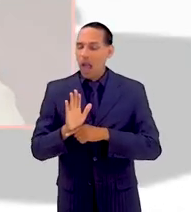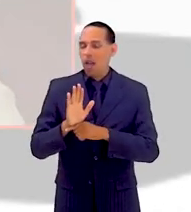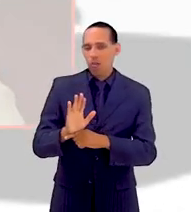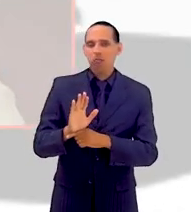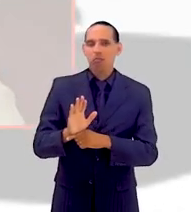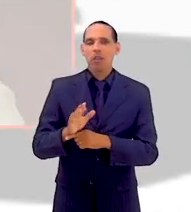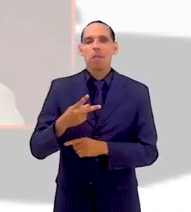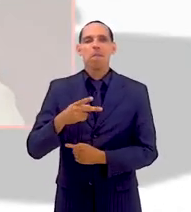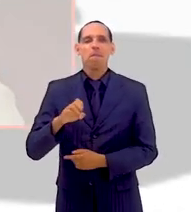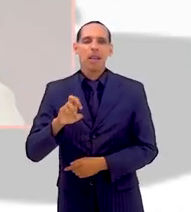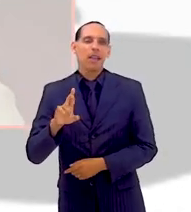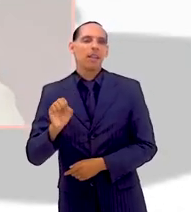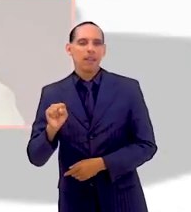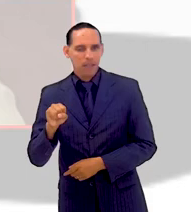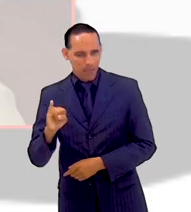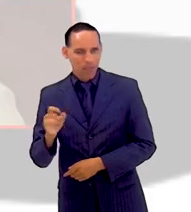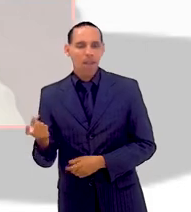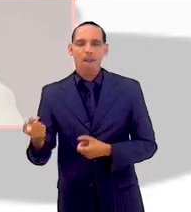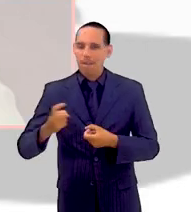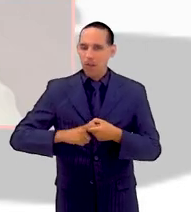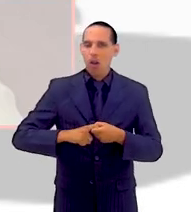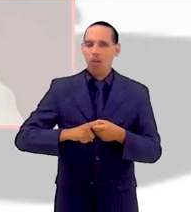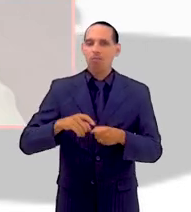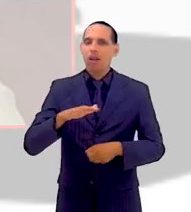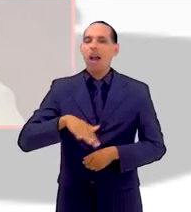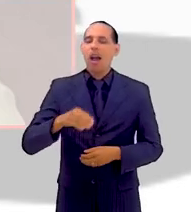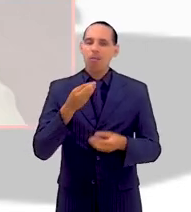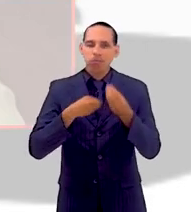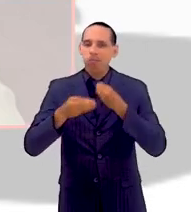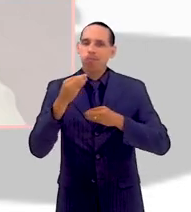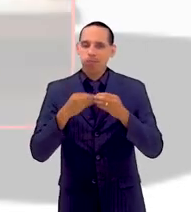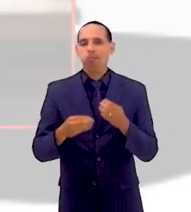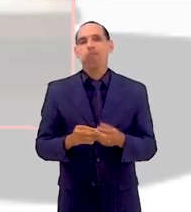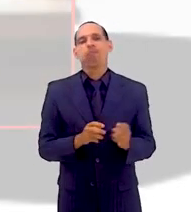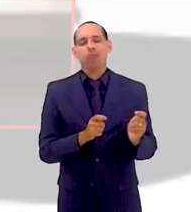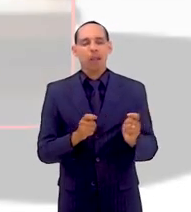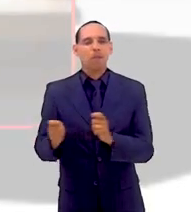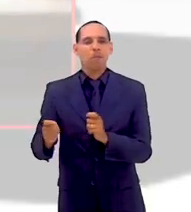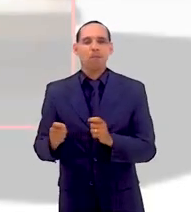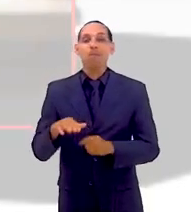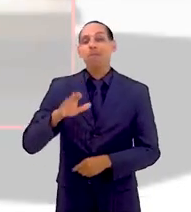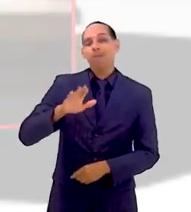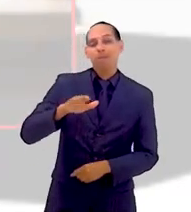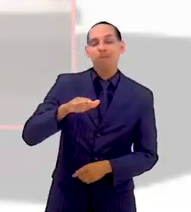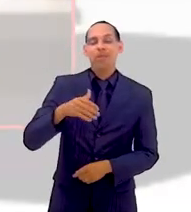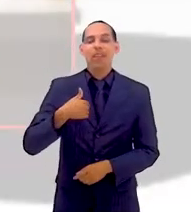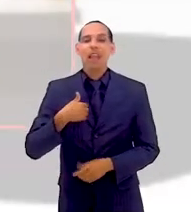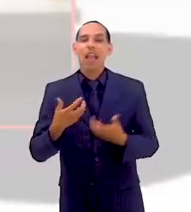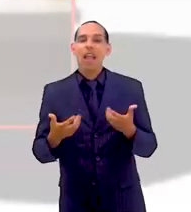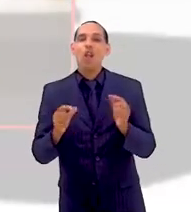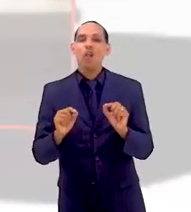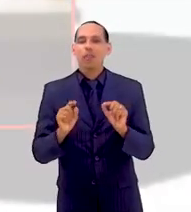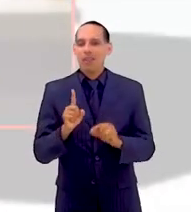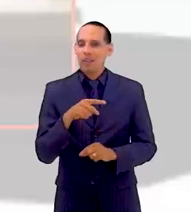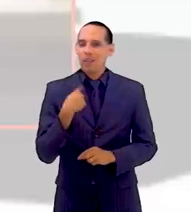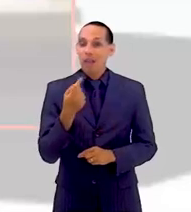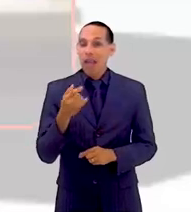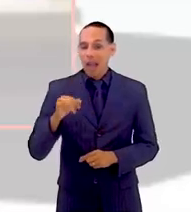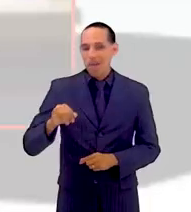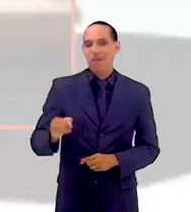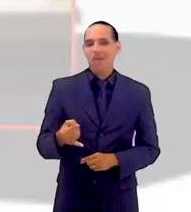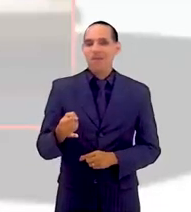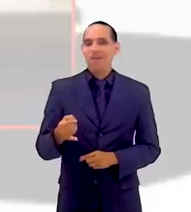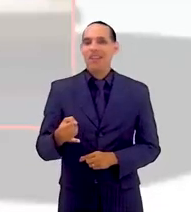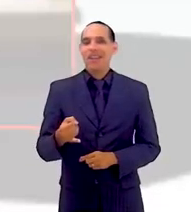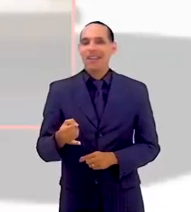plenamente o PERSE para essa área de alimentação fora do lar. Alexandre, eu queria que nós usássemos o canhão de